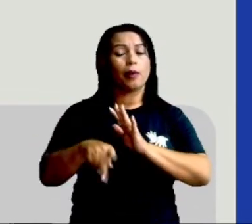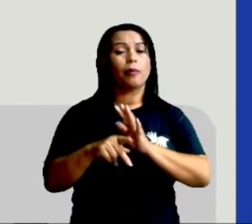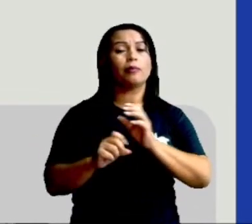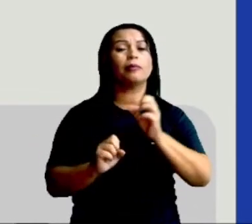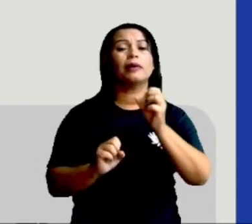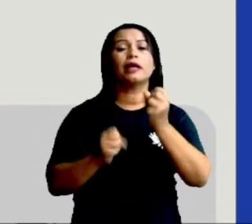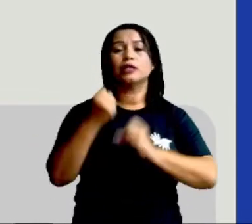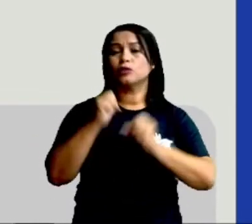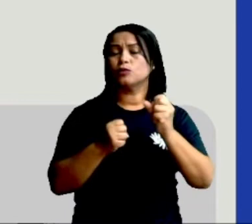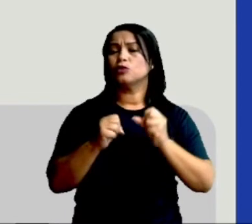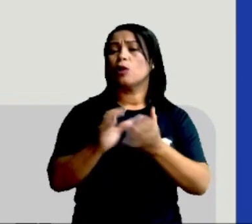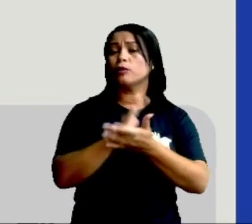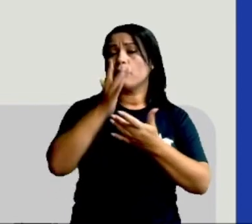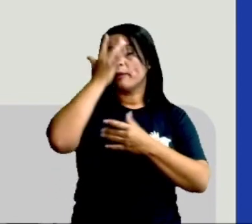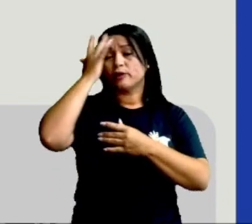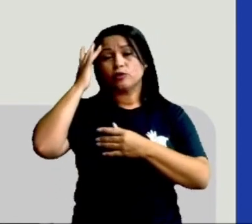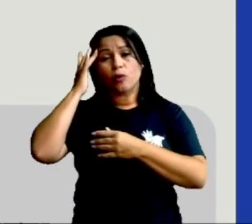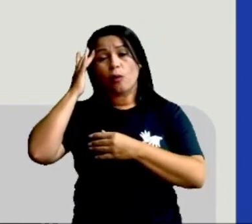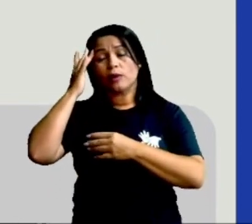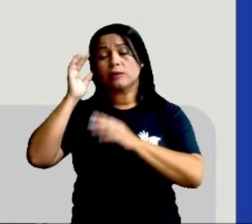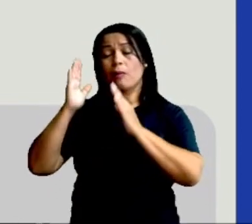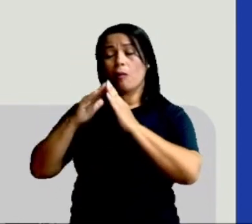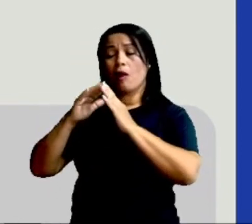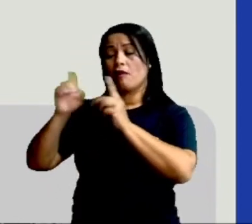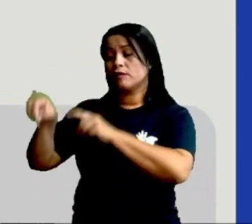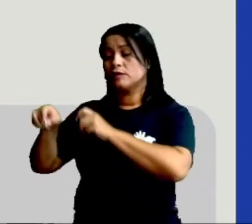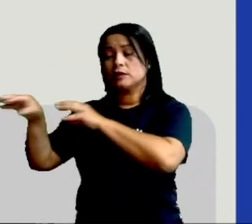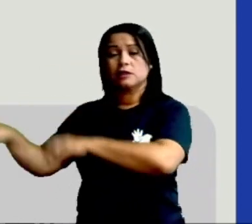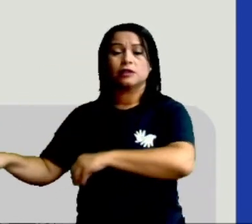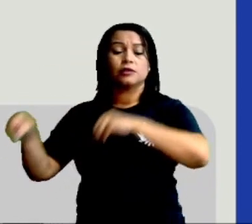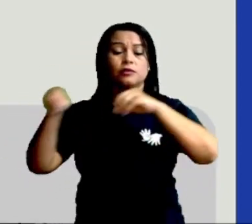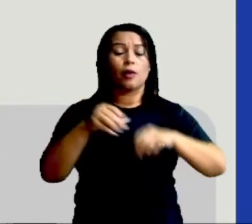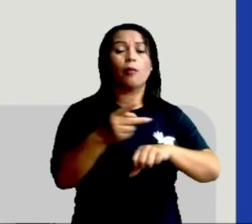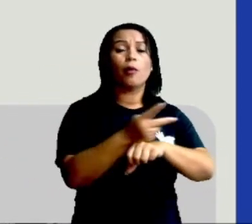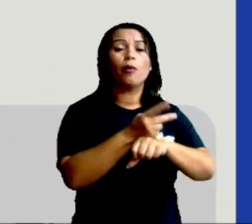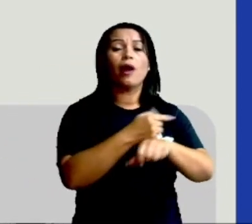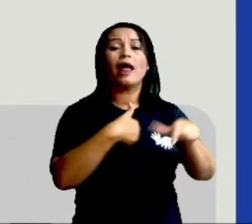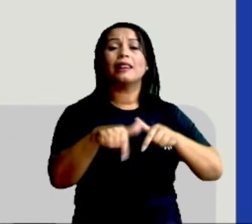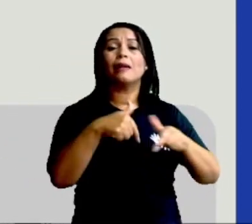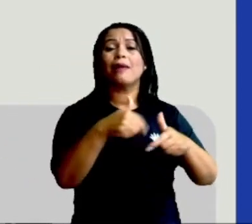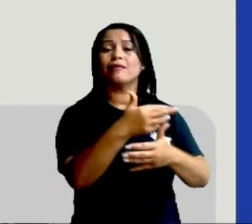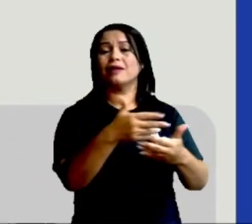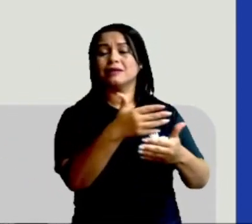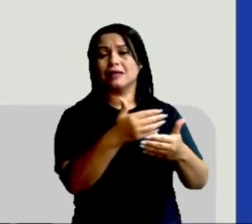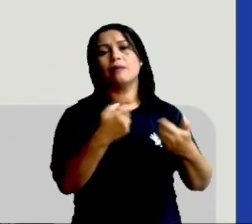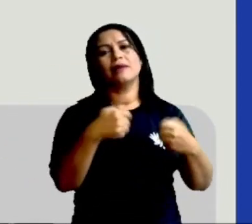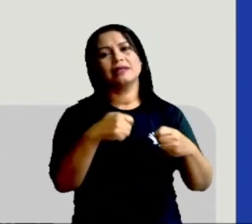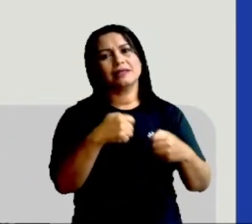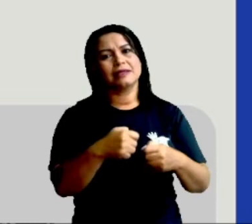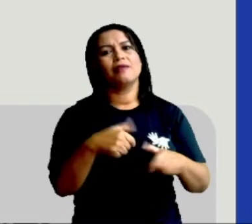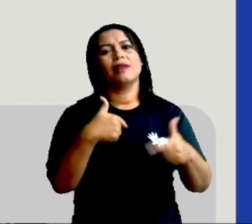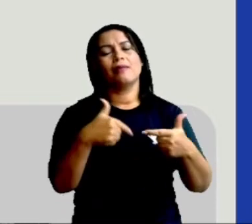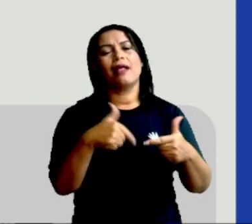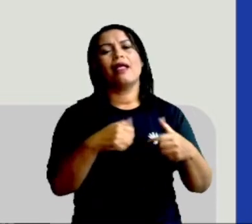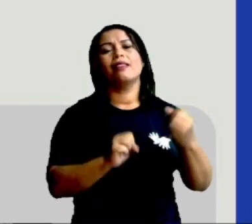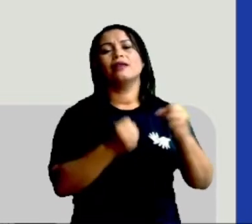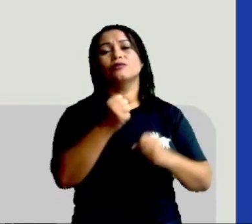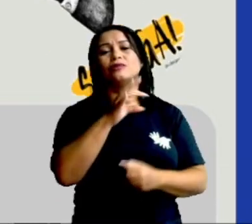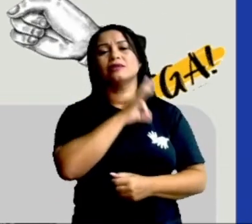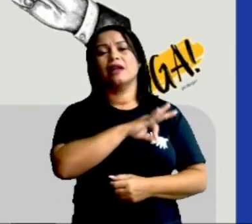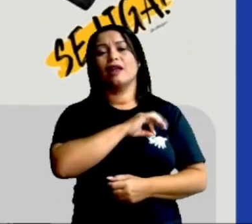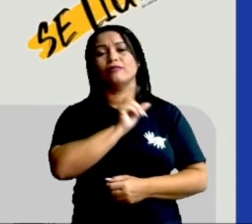uma vida melhor nas cidades, mas tiveram que trabalhar nas indústrias para ganhar um salário muito baixo.